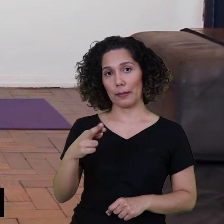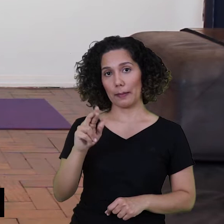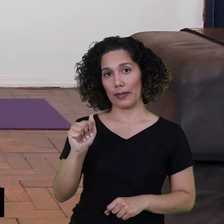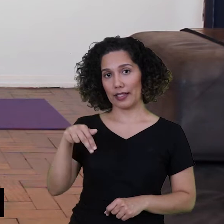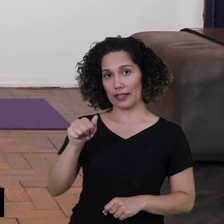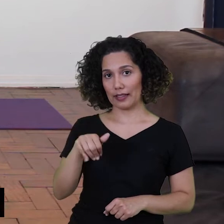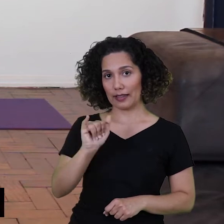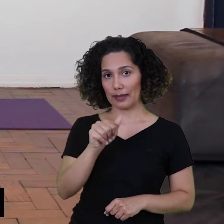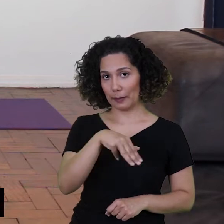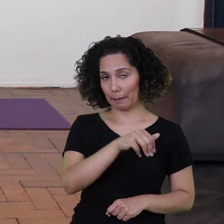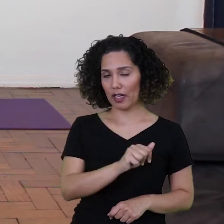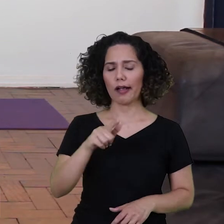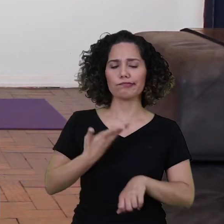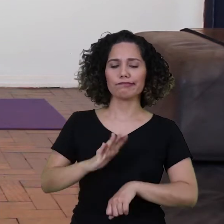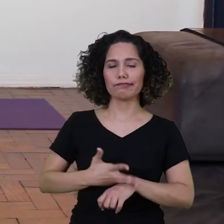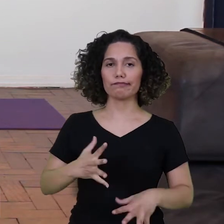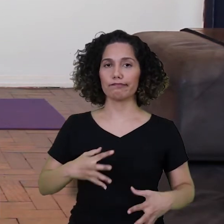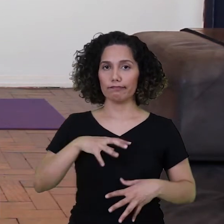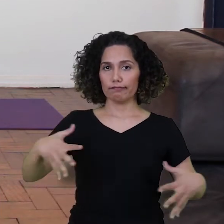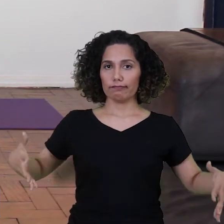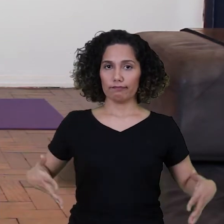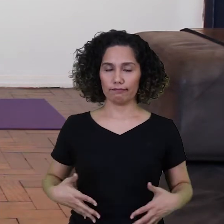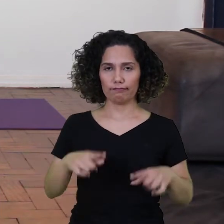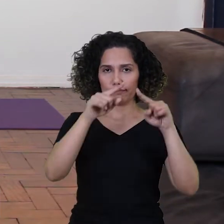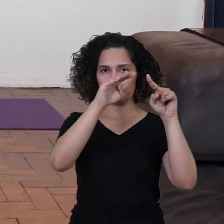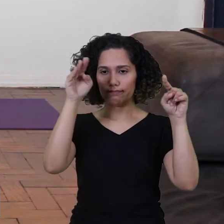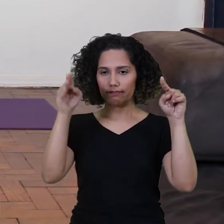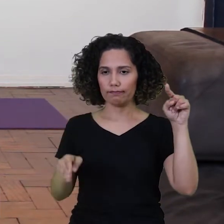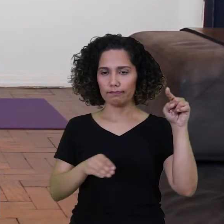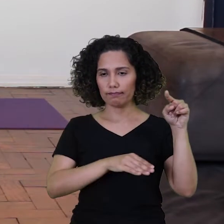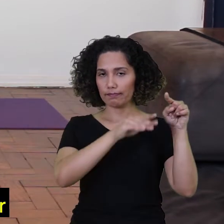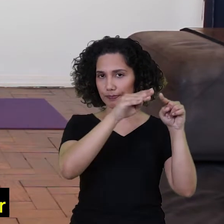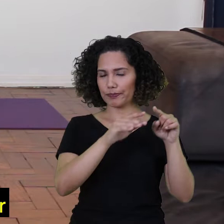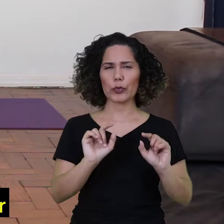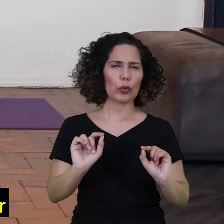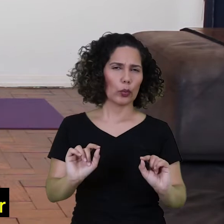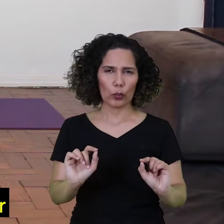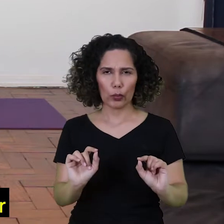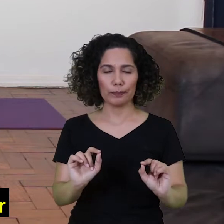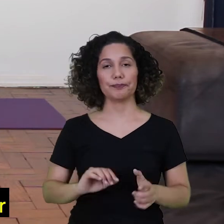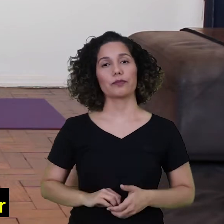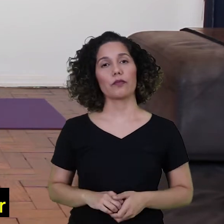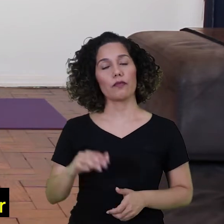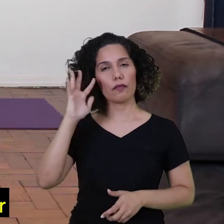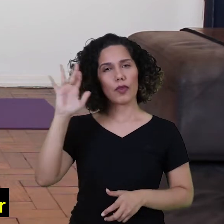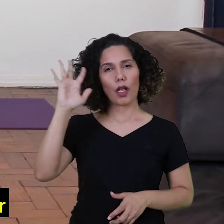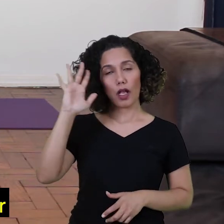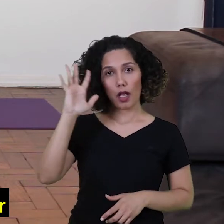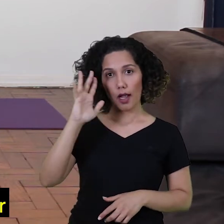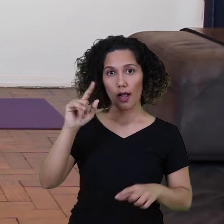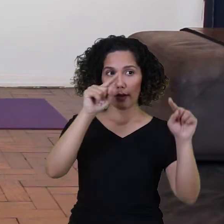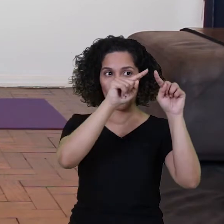são exercícios de respiração. A gente vai fazer o pranayama do quadrado um pouquinho. No pranayama do quadrado, a gente